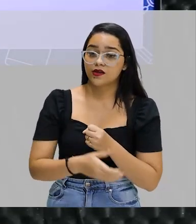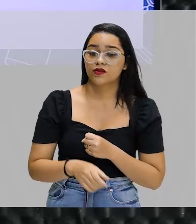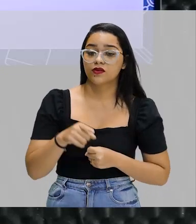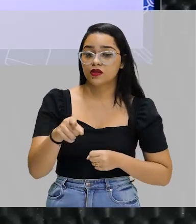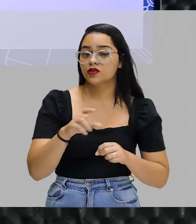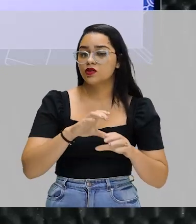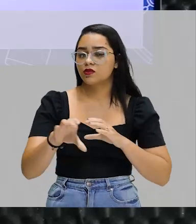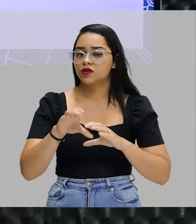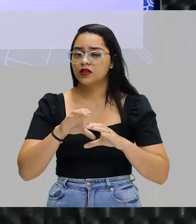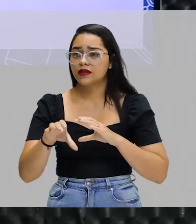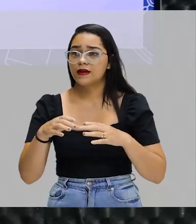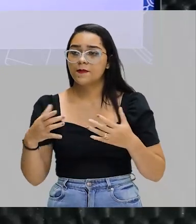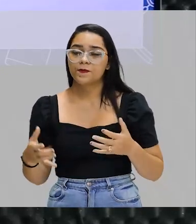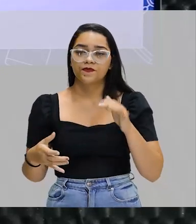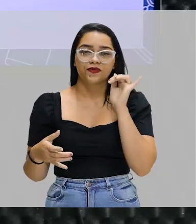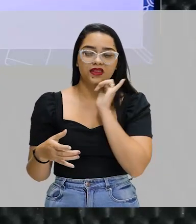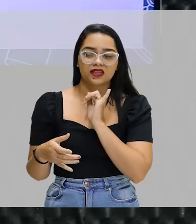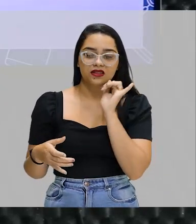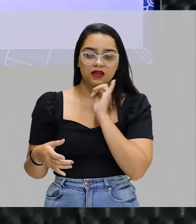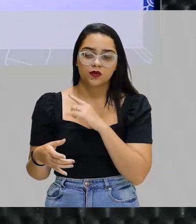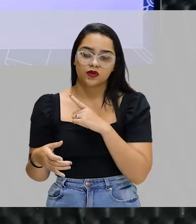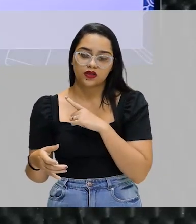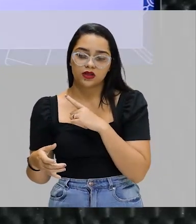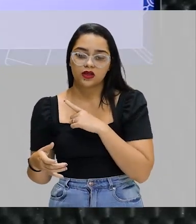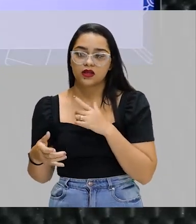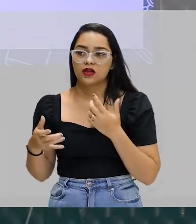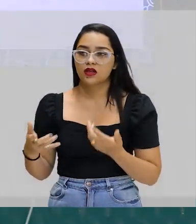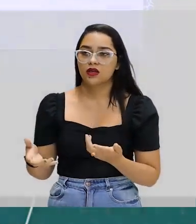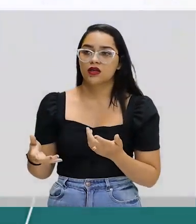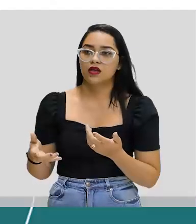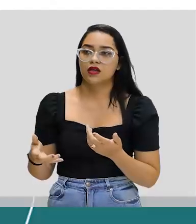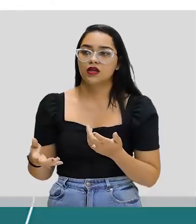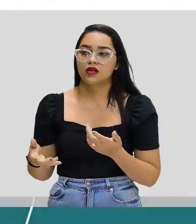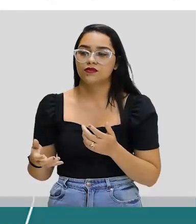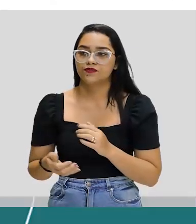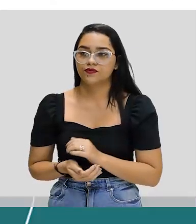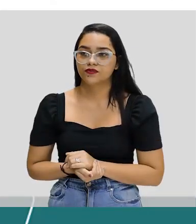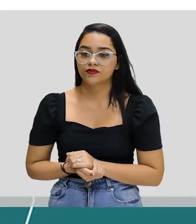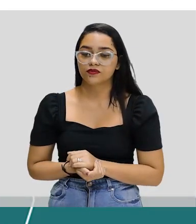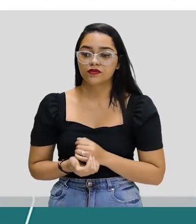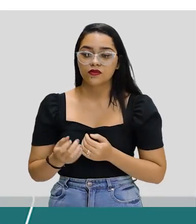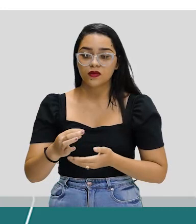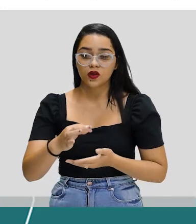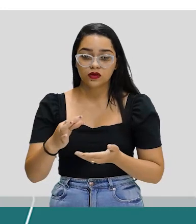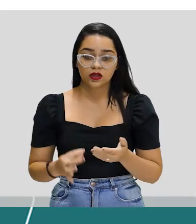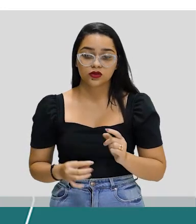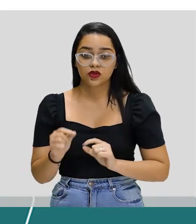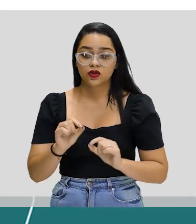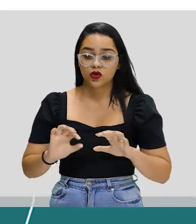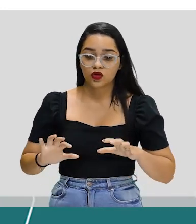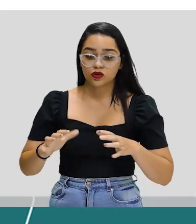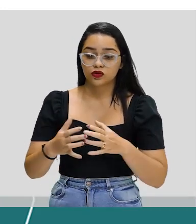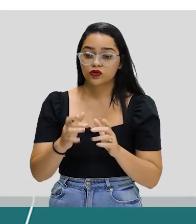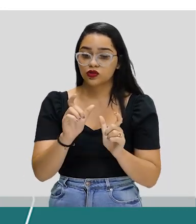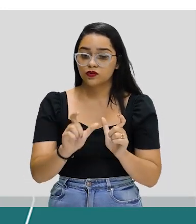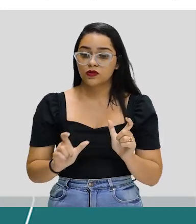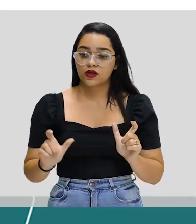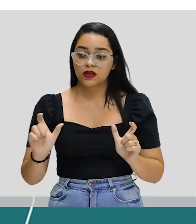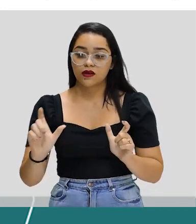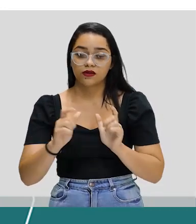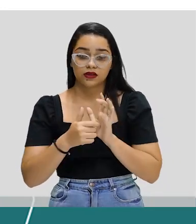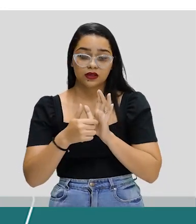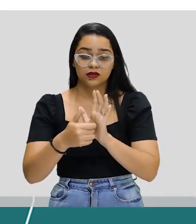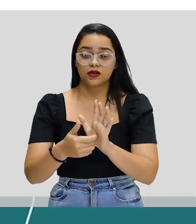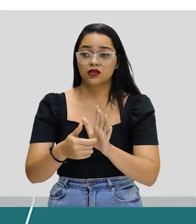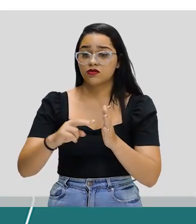se comunicar. Por exemplo, eu tenho aqui, que um pouco mais de definição, que o texto é um conjunto de palavras que